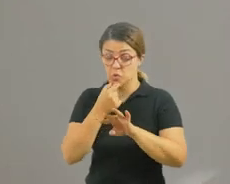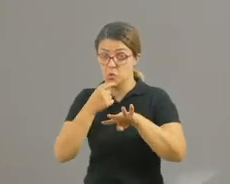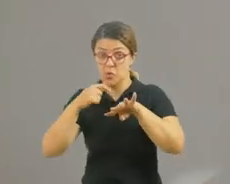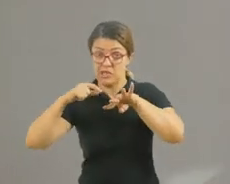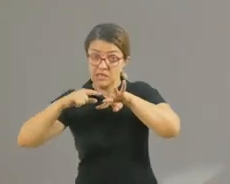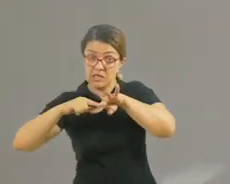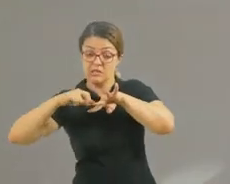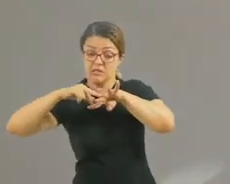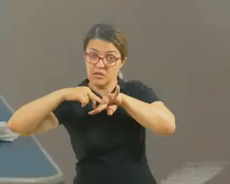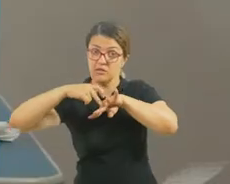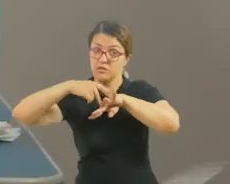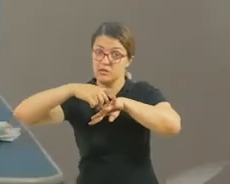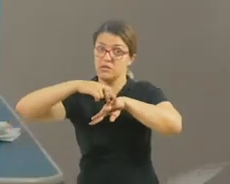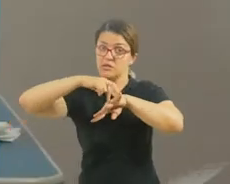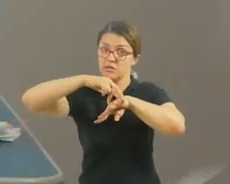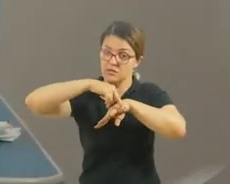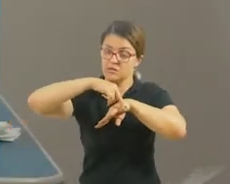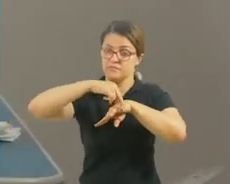subiu a escada.